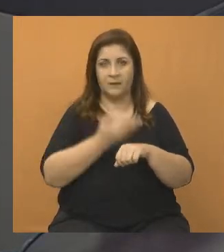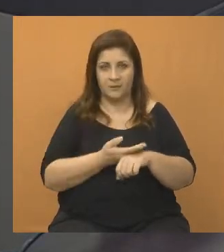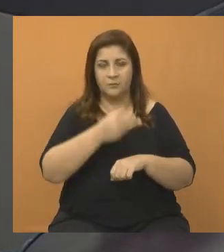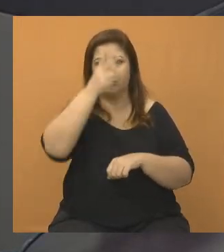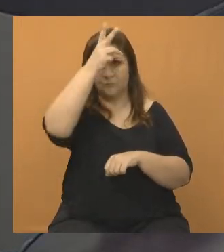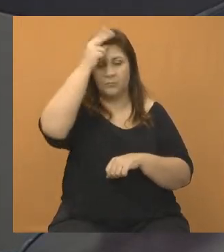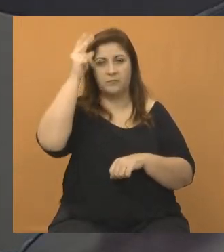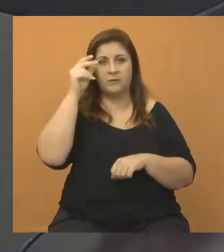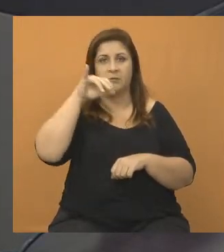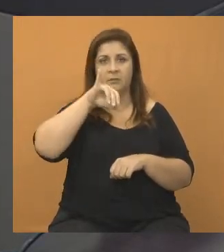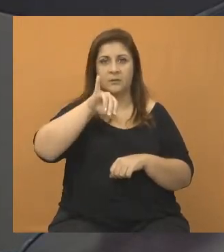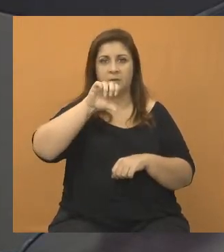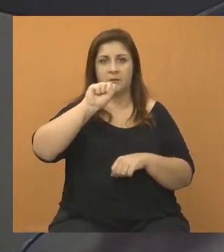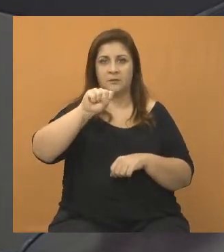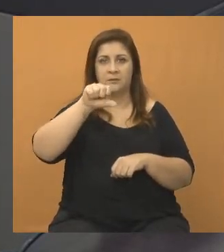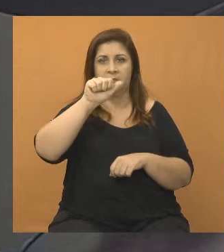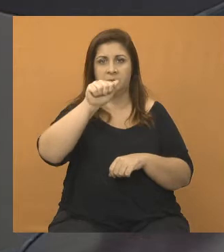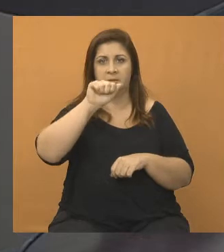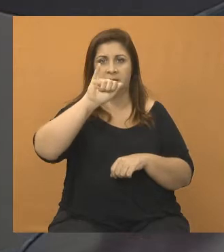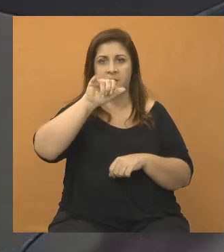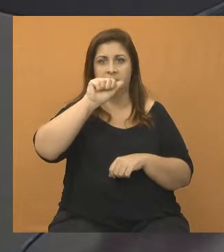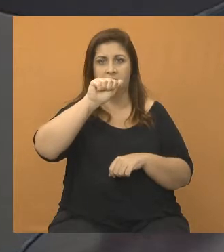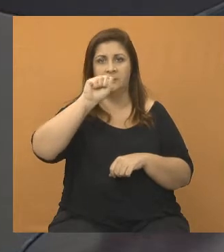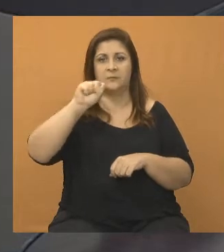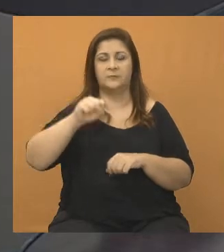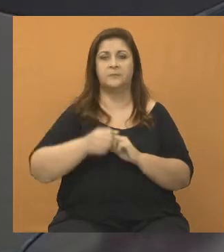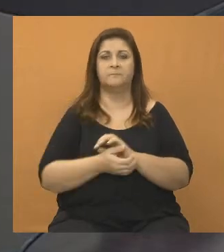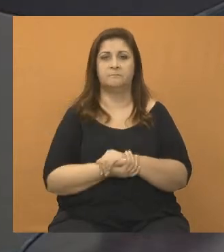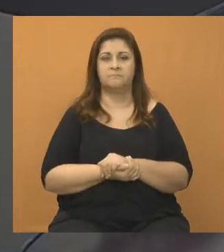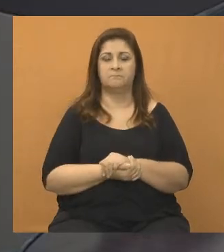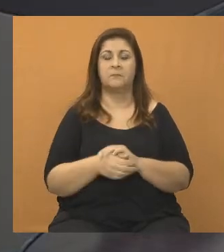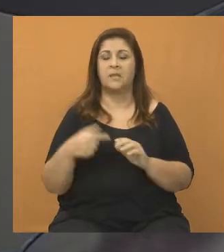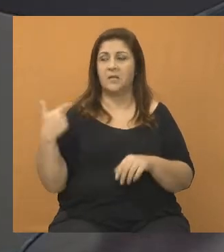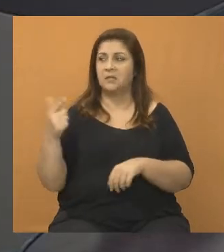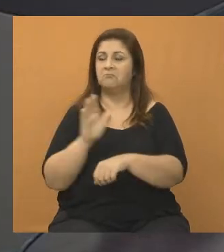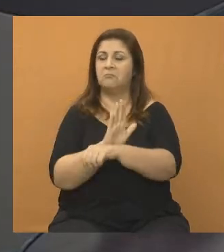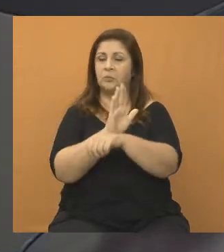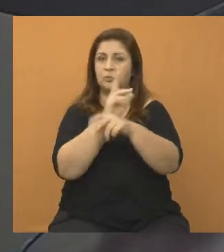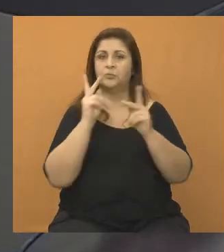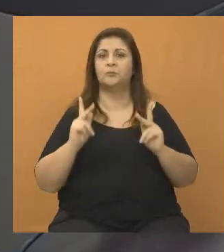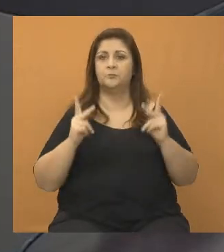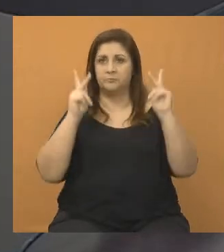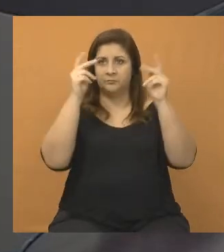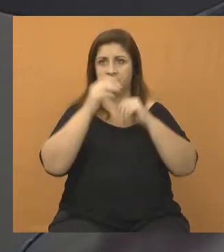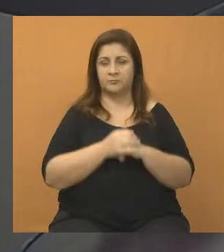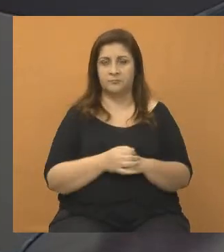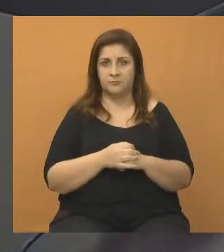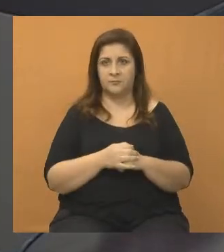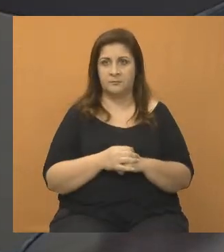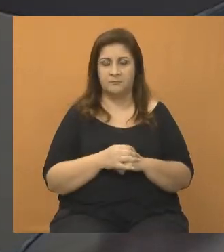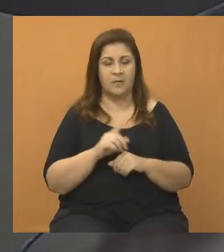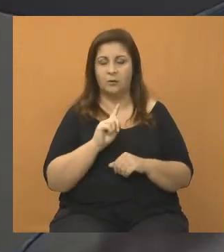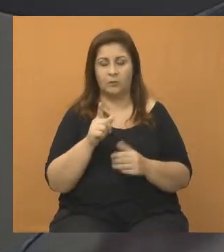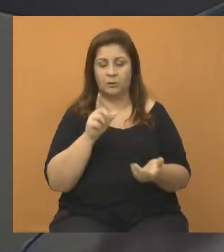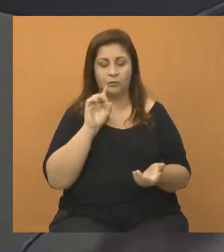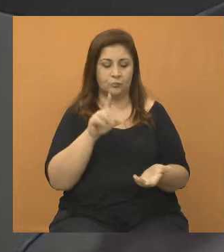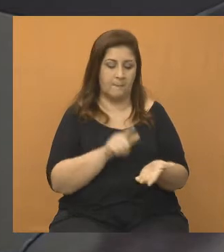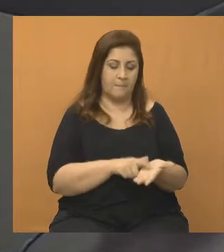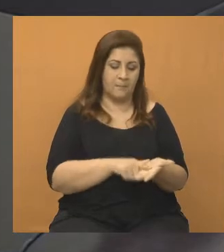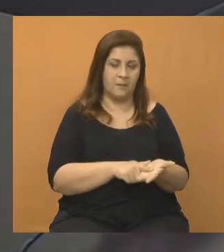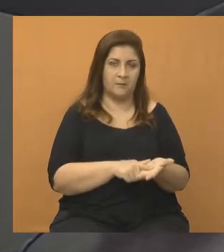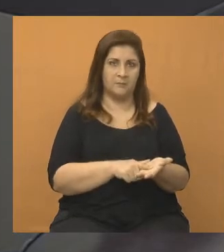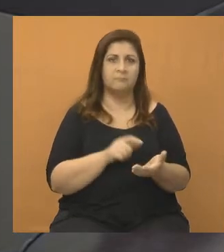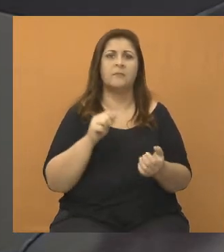Santana, prefeito que eu ajudei a eleger, que isso aqui não vai ficar só no papel.